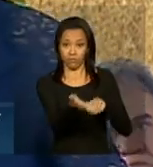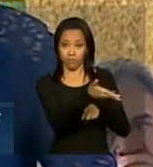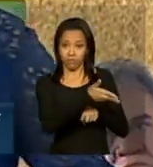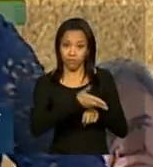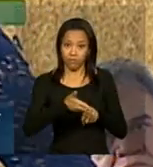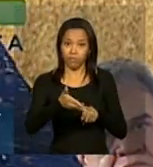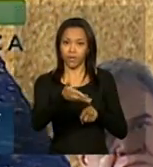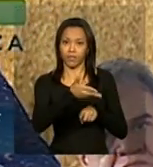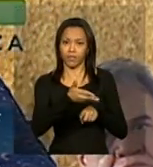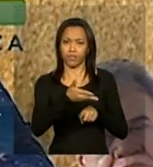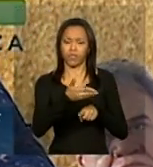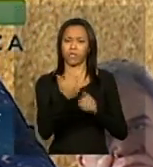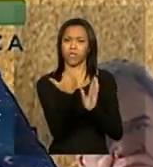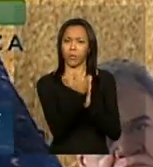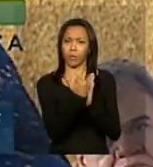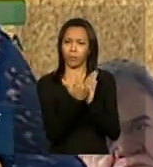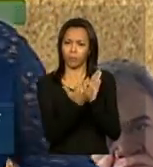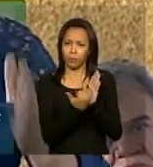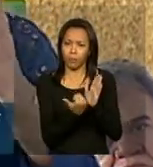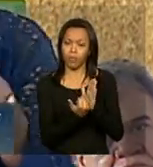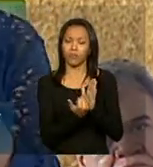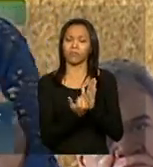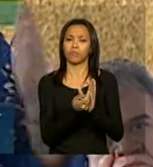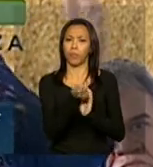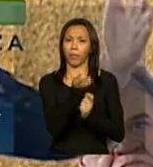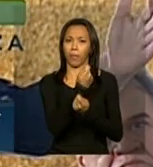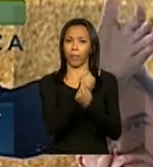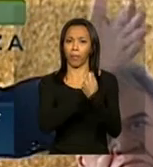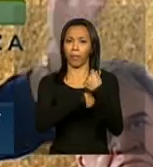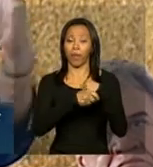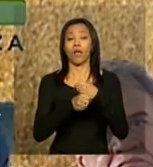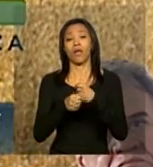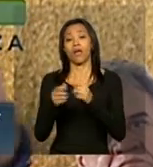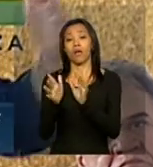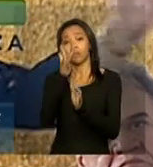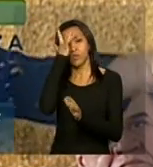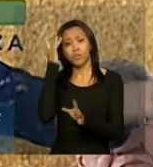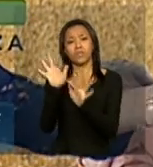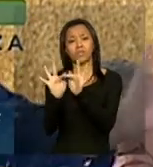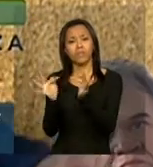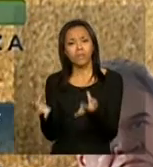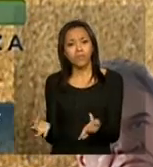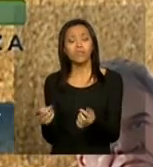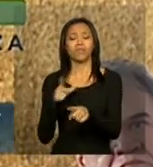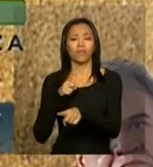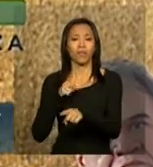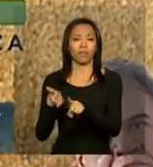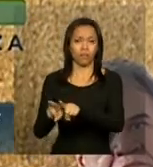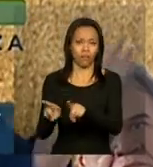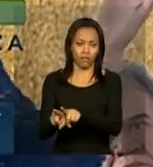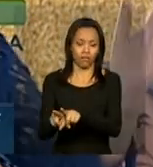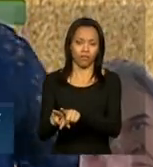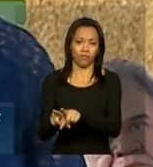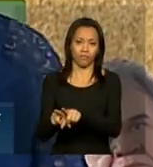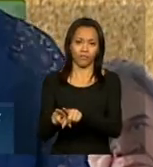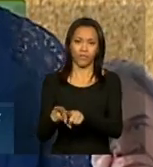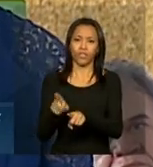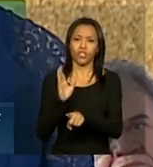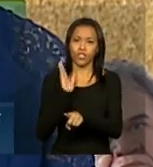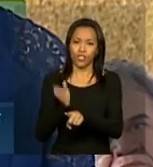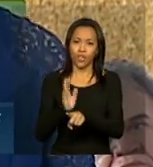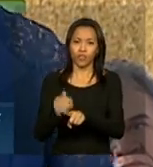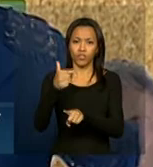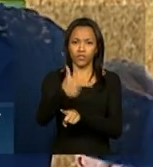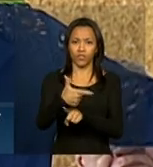todo o plano safra do agronegócio. O pequeno tem todo o plano safra, que foi de